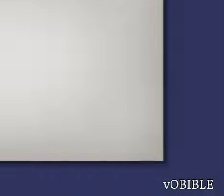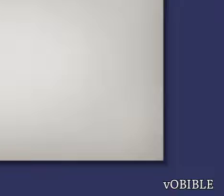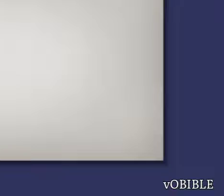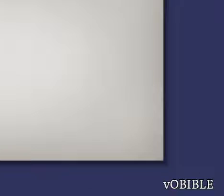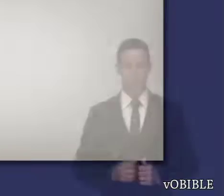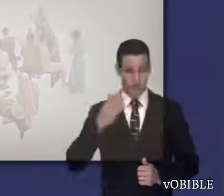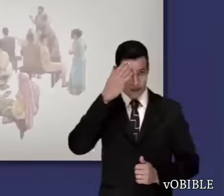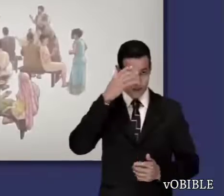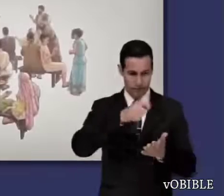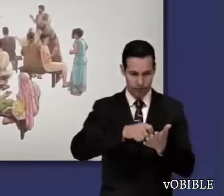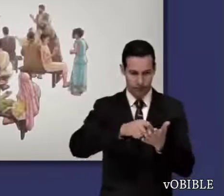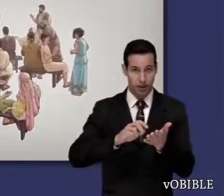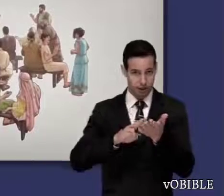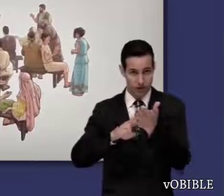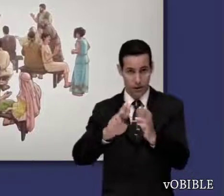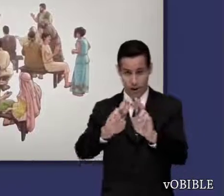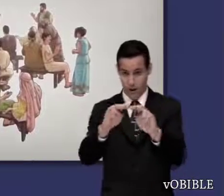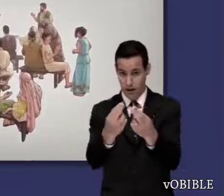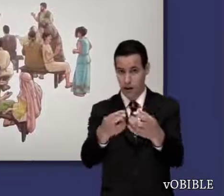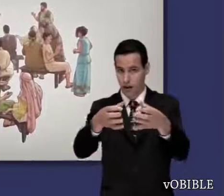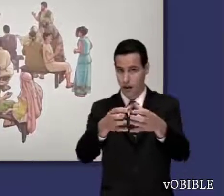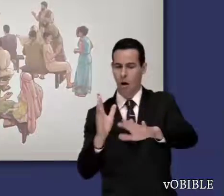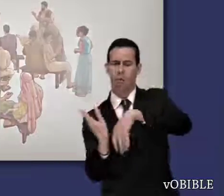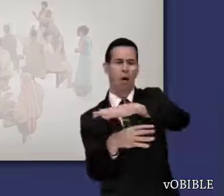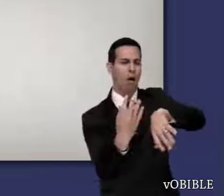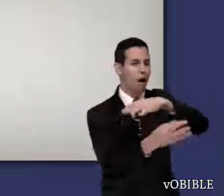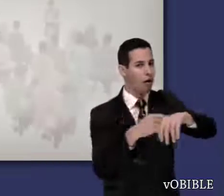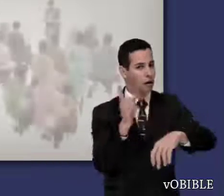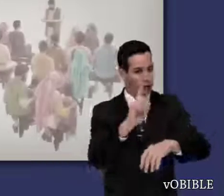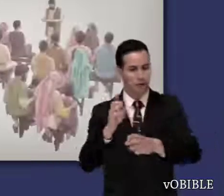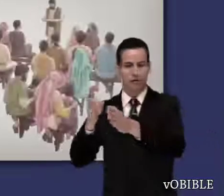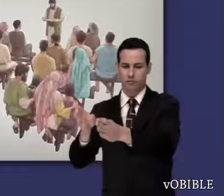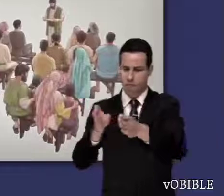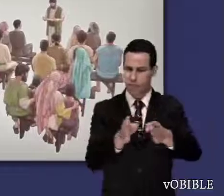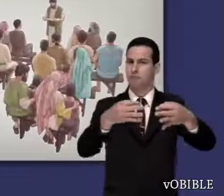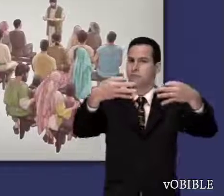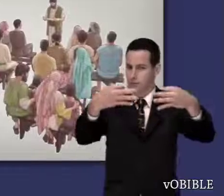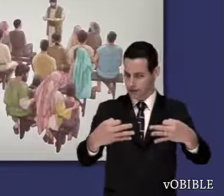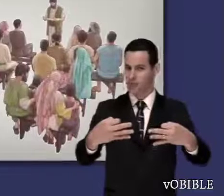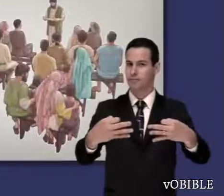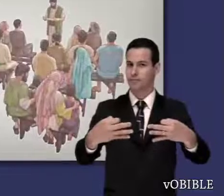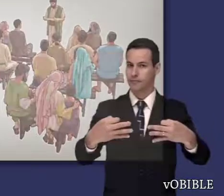O capítulo 14 explica que as reuniões congregacionais devem ser organizadas e pacíficas.